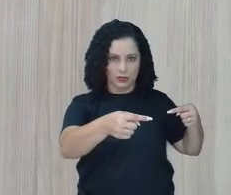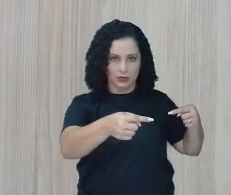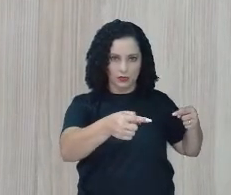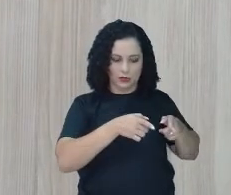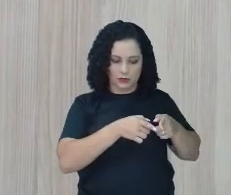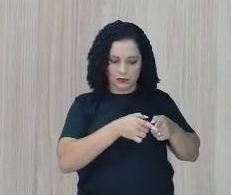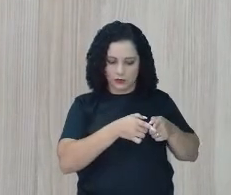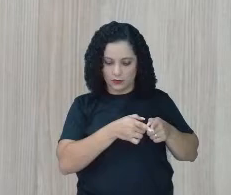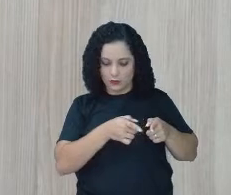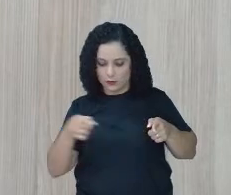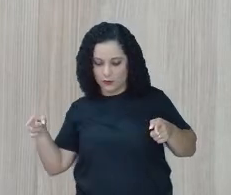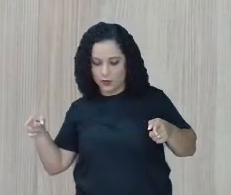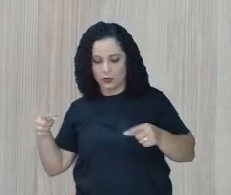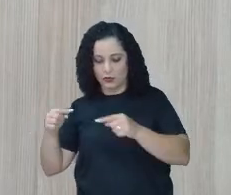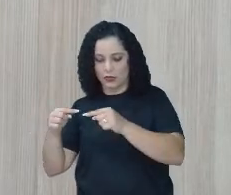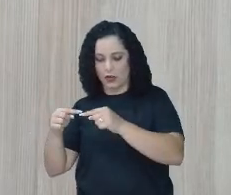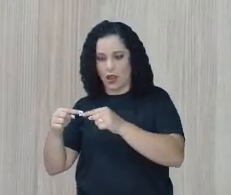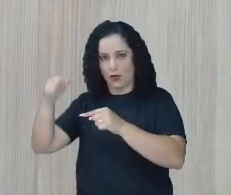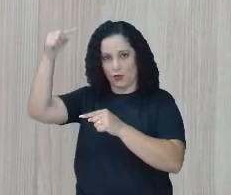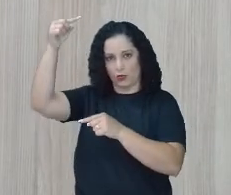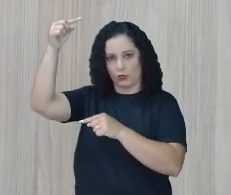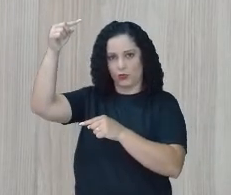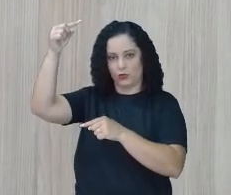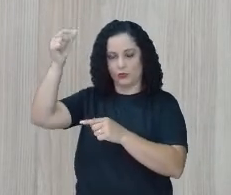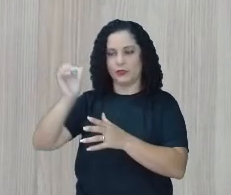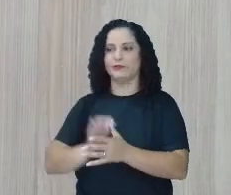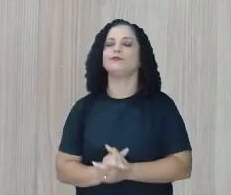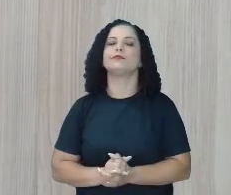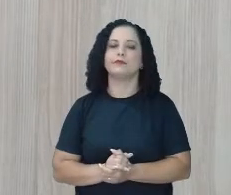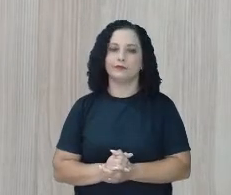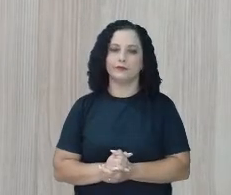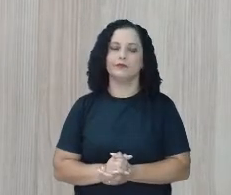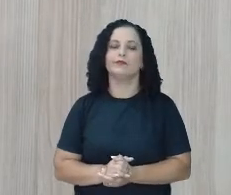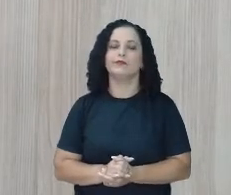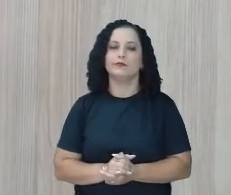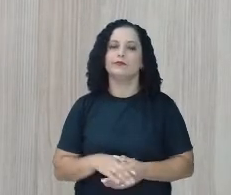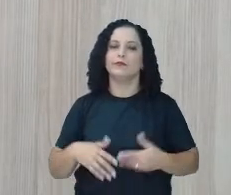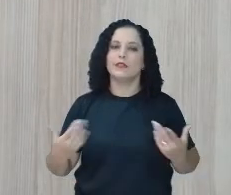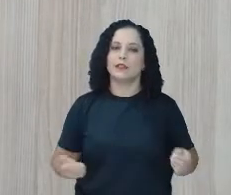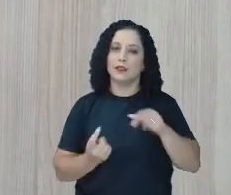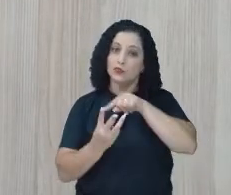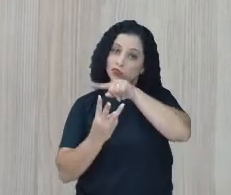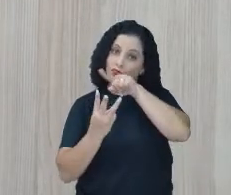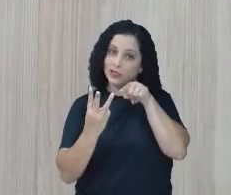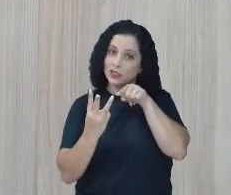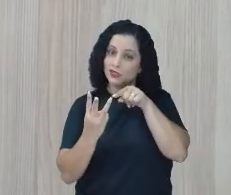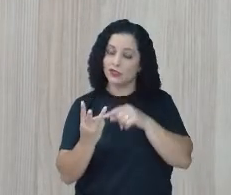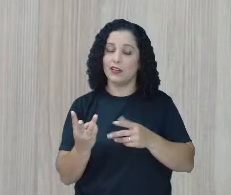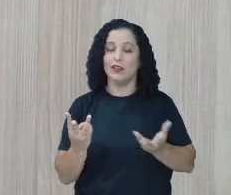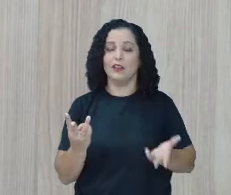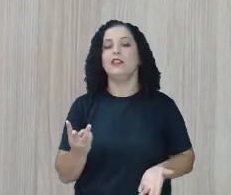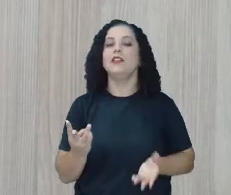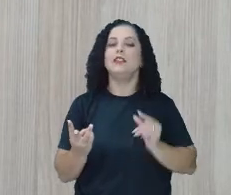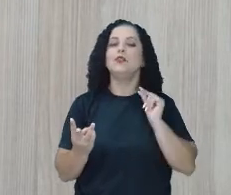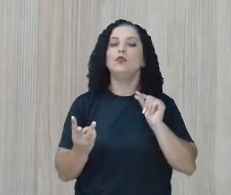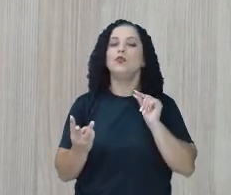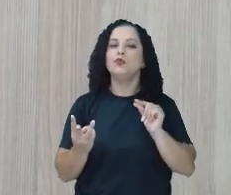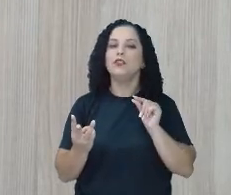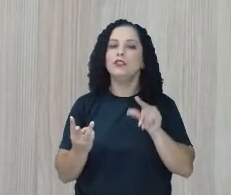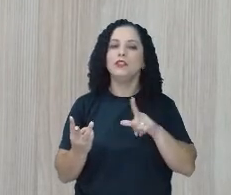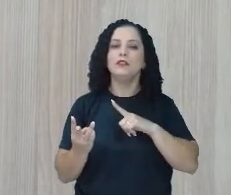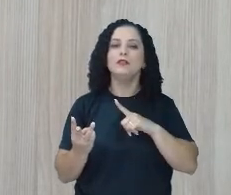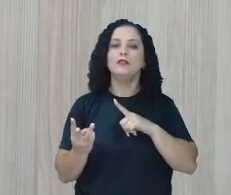a largura e temos a altura, certo? Se a gente pega esses exemplos e coloca